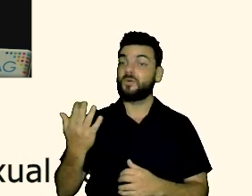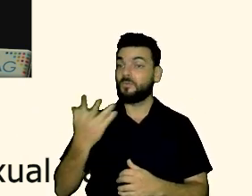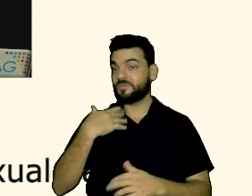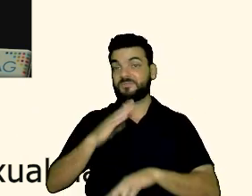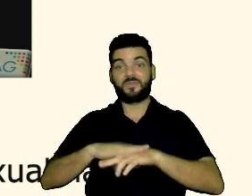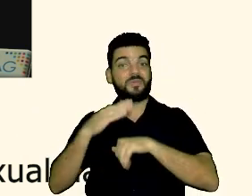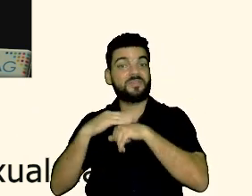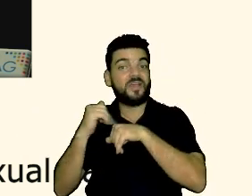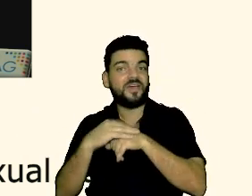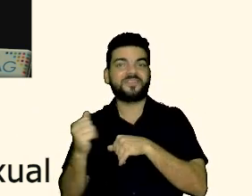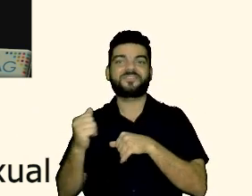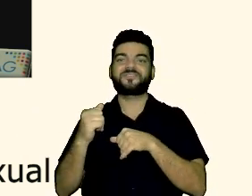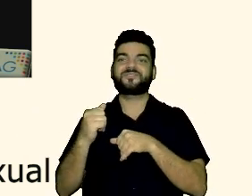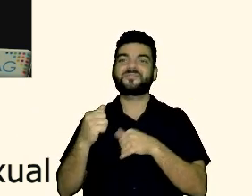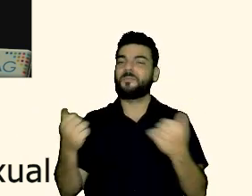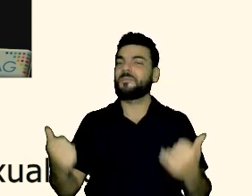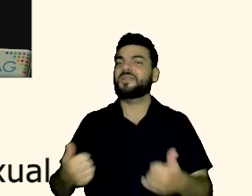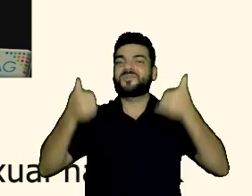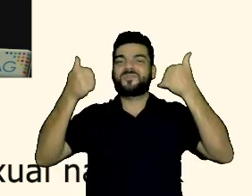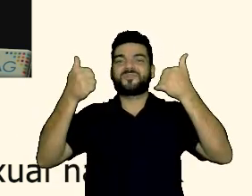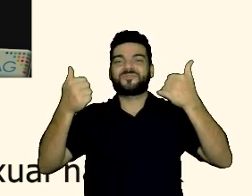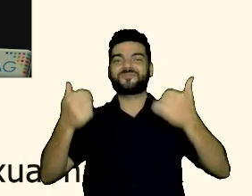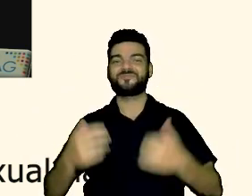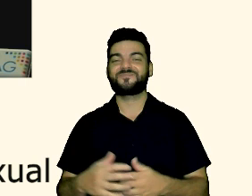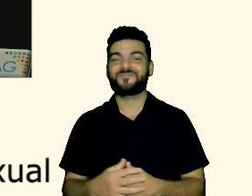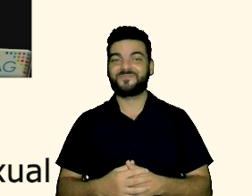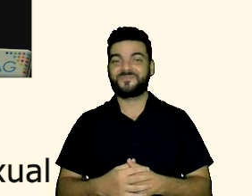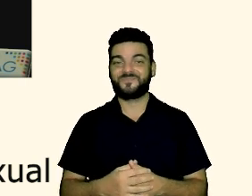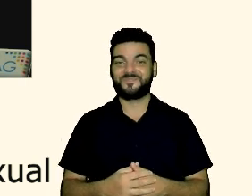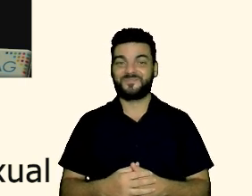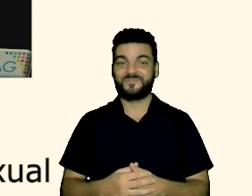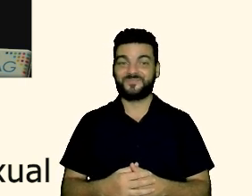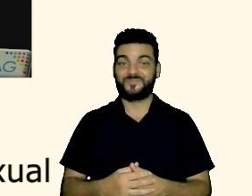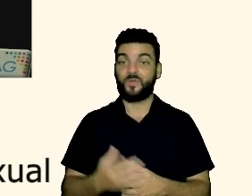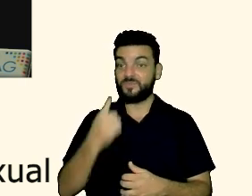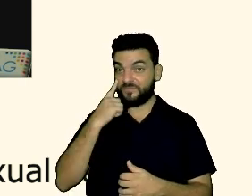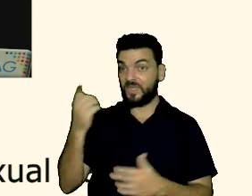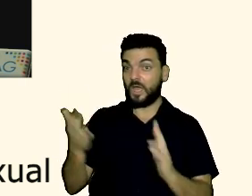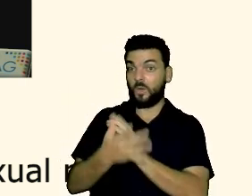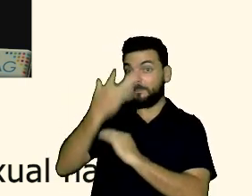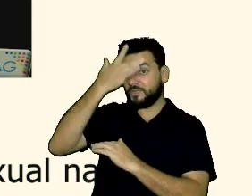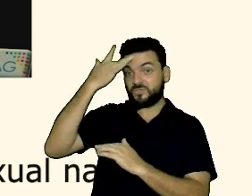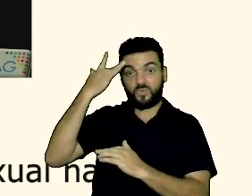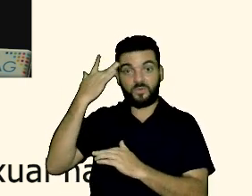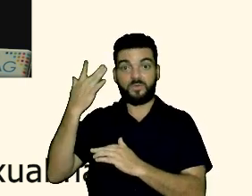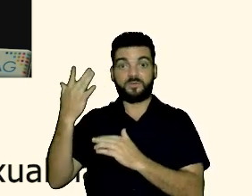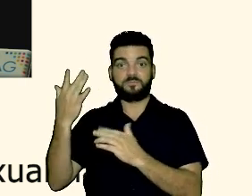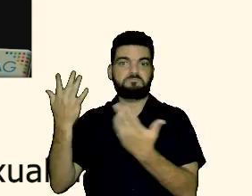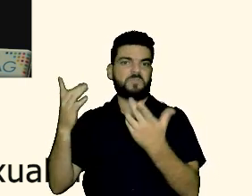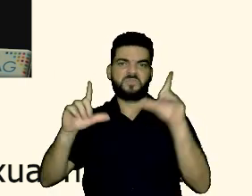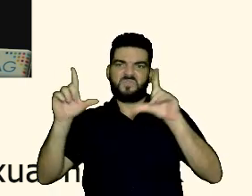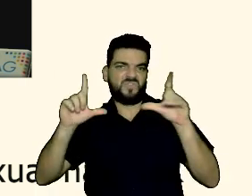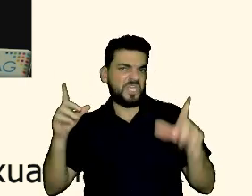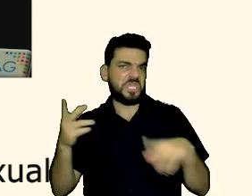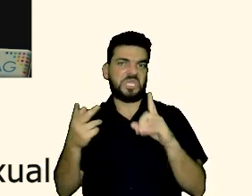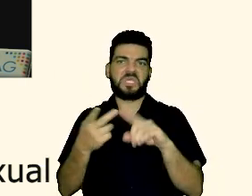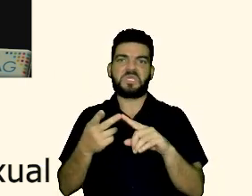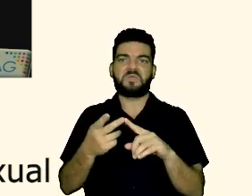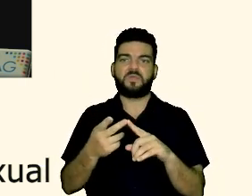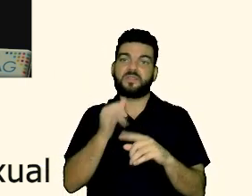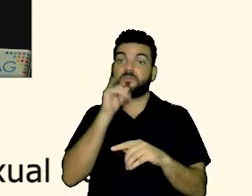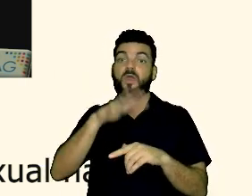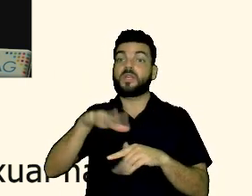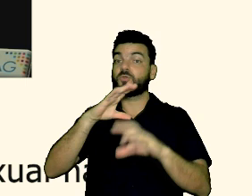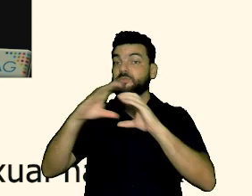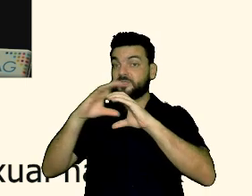pensa em algumas personalidades públicas, né? Se você pega uma comunicadora que ninguém vê como boa comunicadora, mas sempre